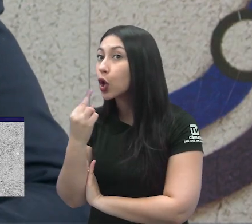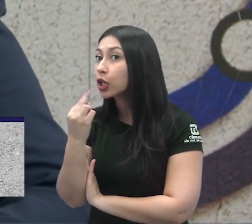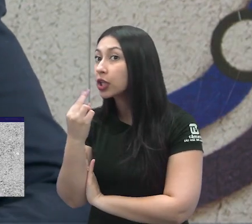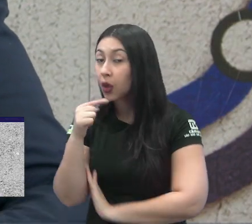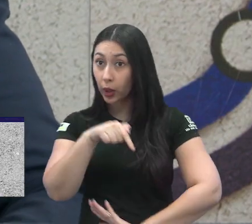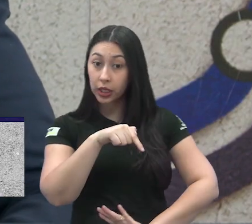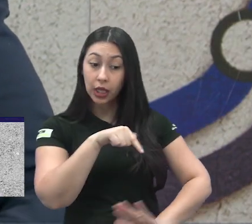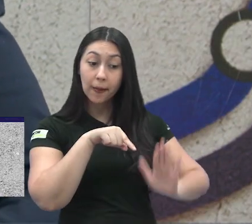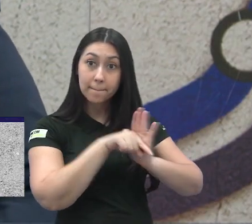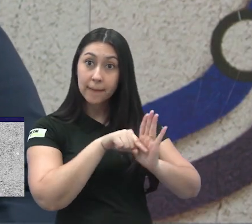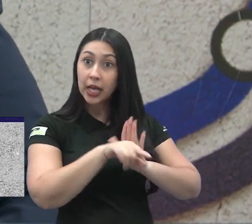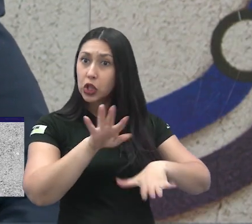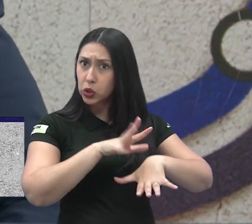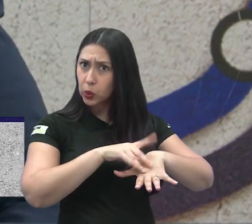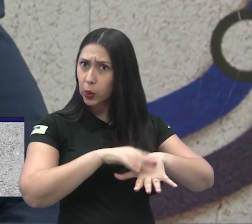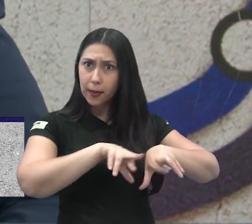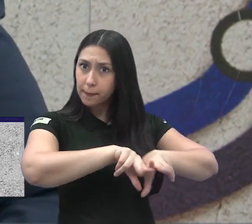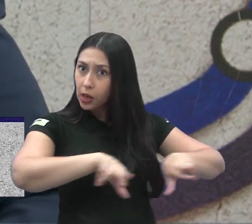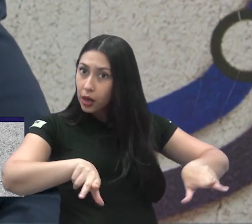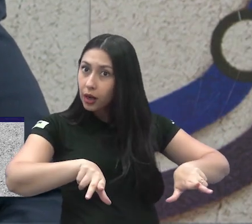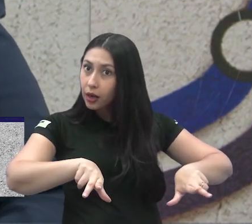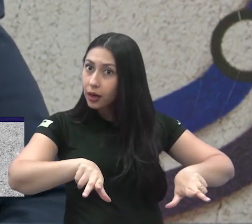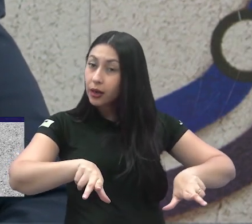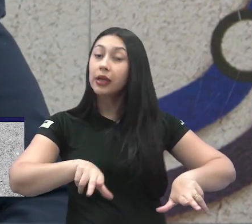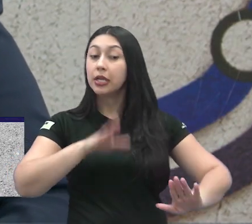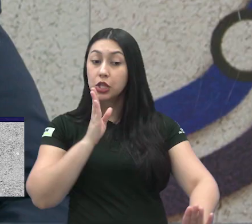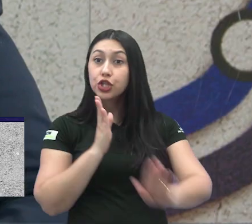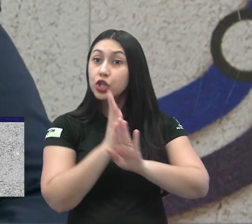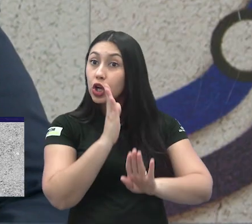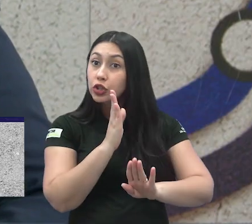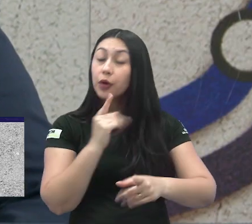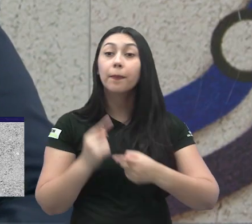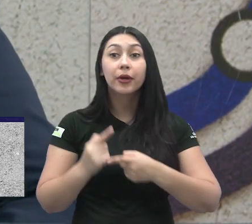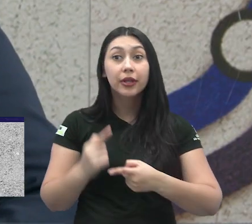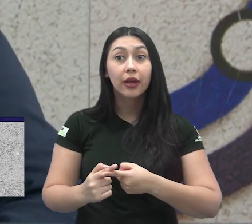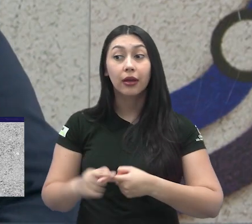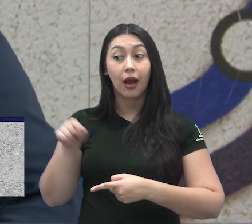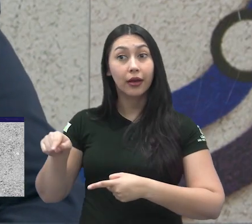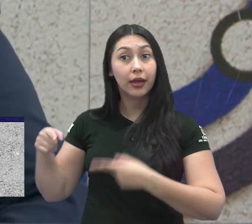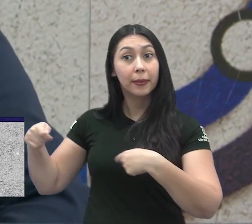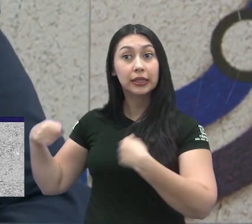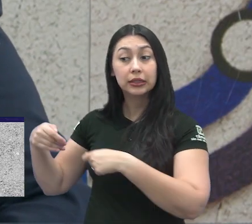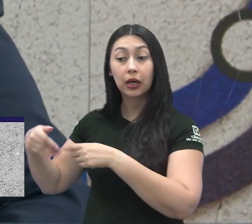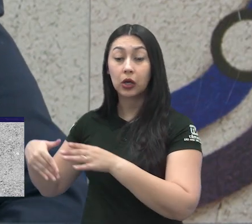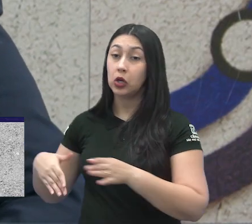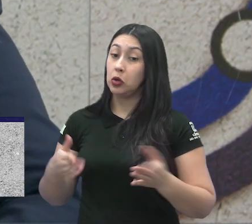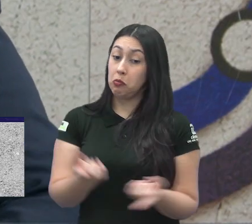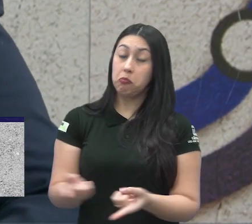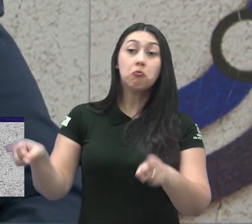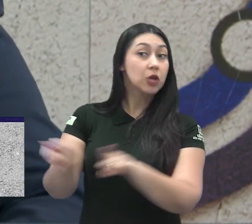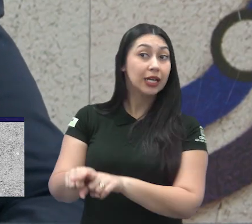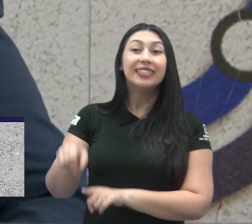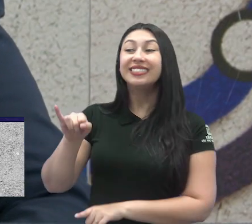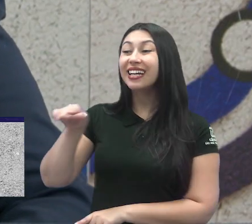E ele recebe o diagnóstico dos parceiros, porque aquele animal, ele tem que estar também sob cuidados de um veterinário. Sim. Principalmente